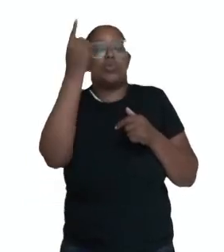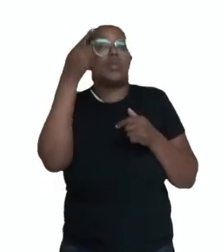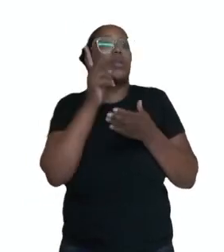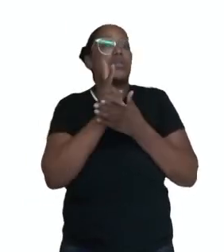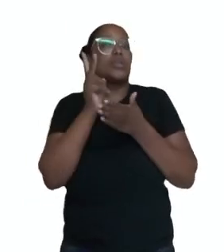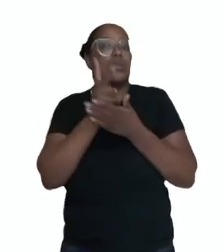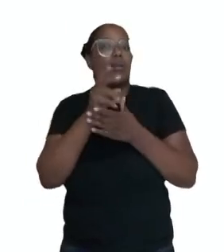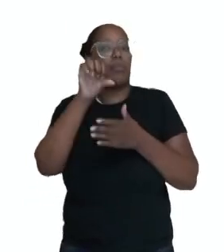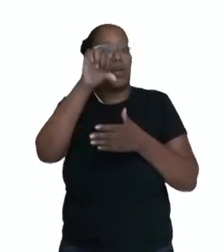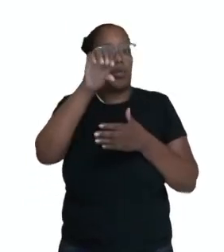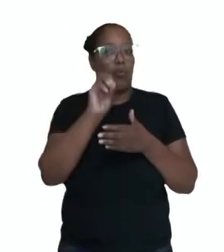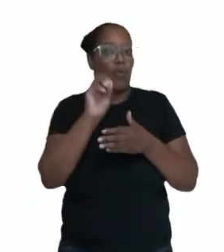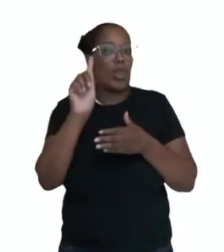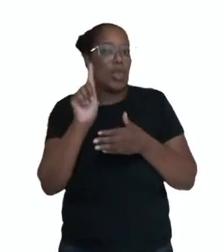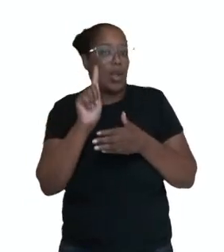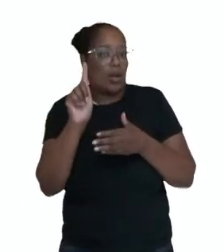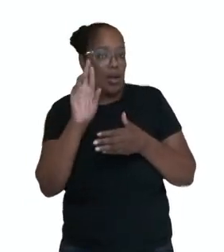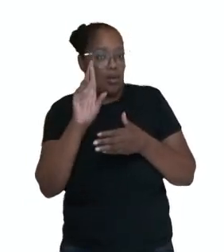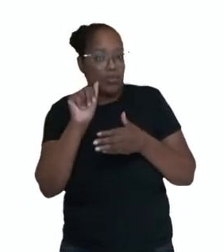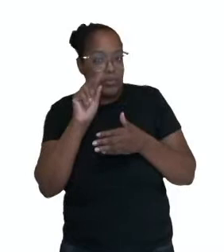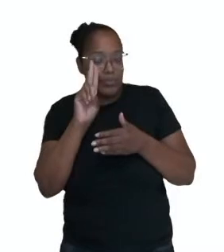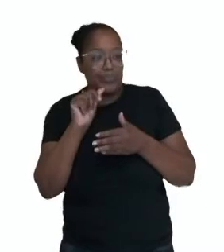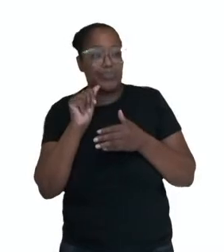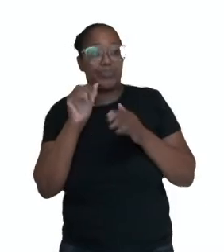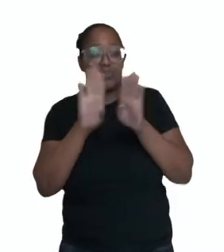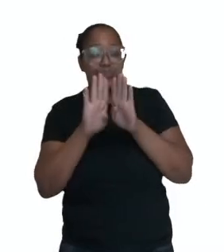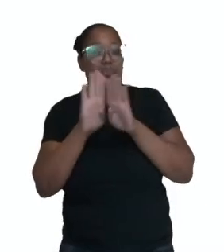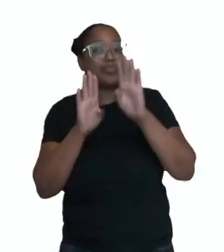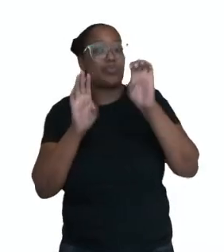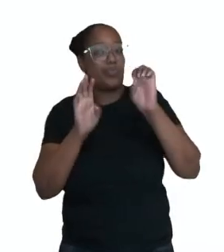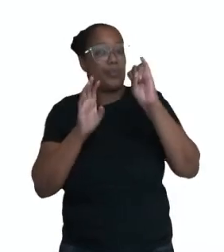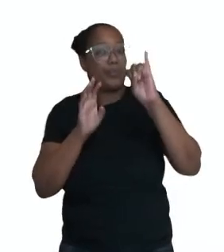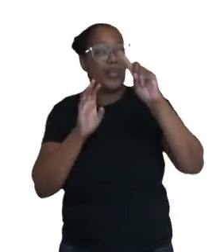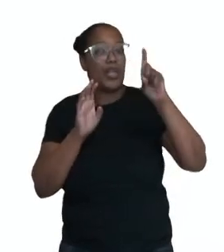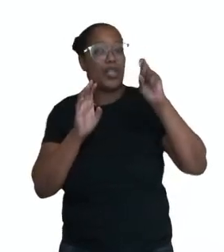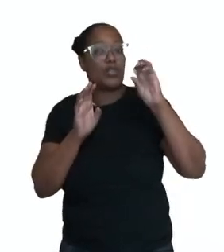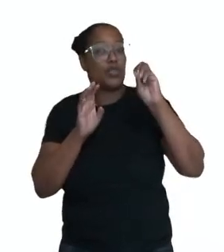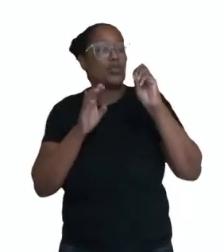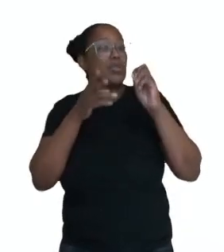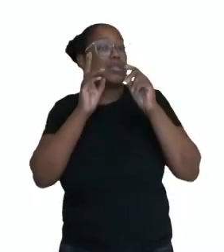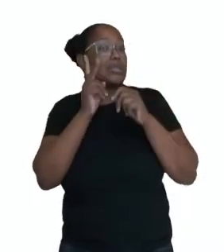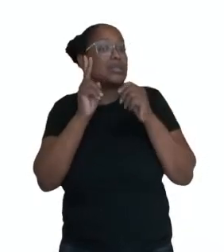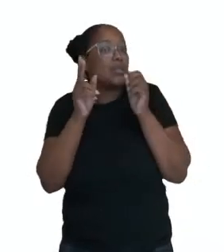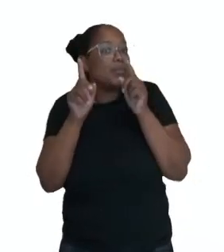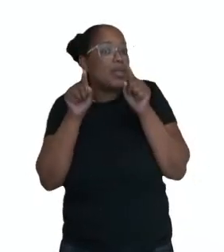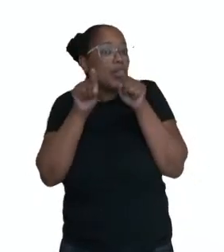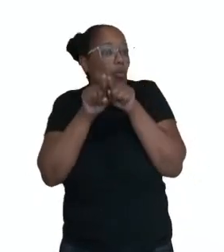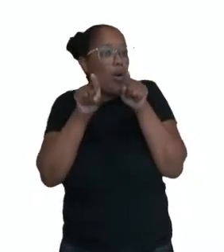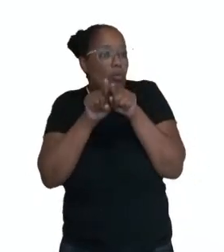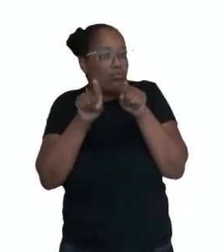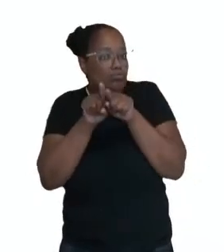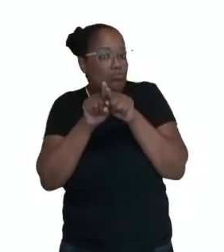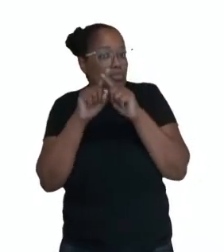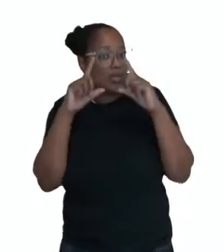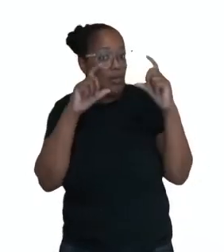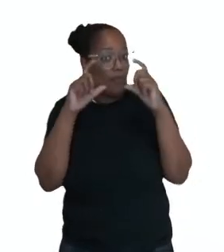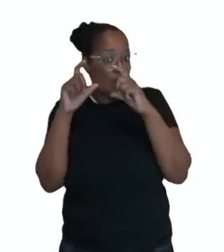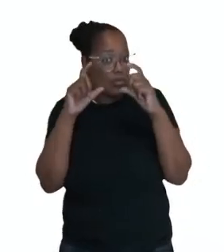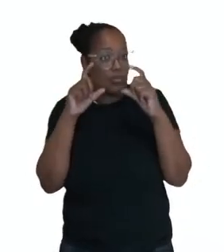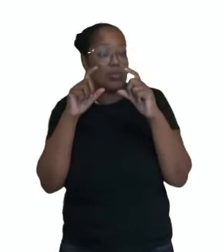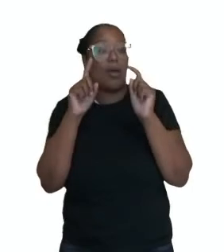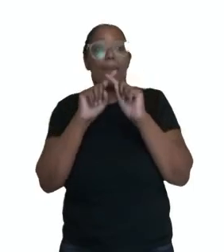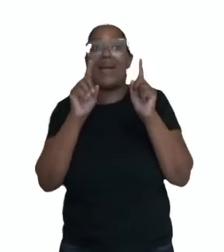90 graus. Nesse caso, ó, o eixo e a altura estão coincidentes. Agora, quando o eixo